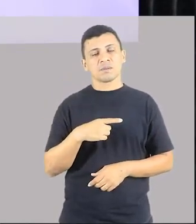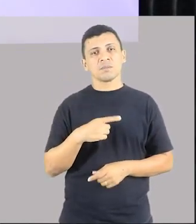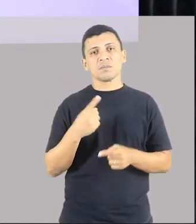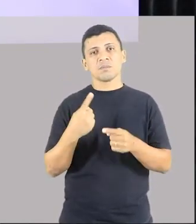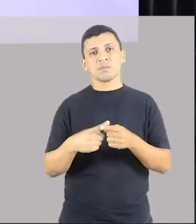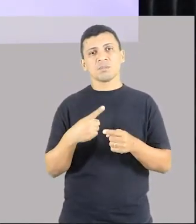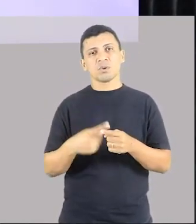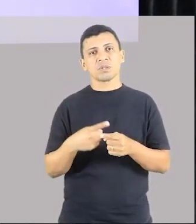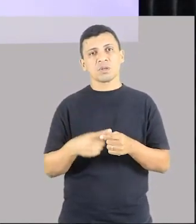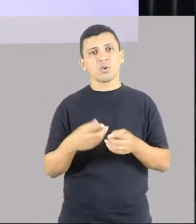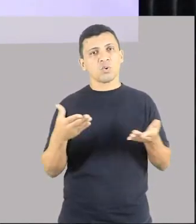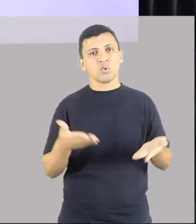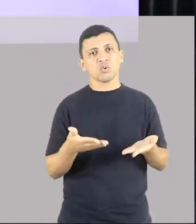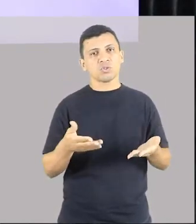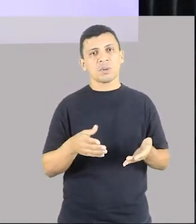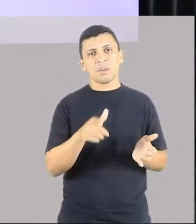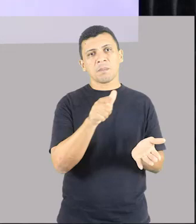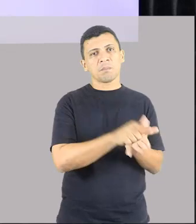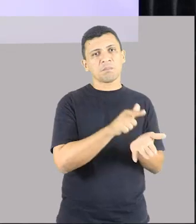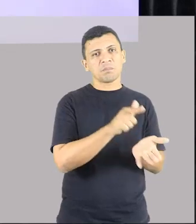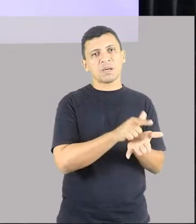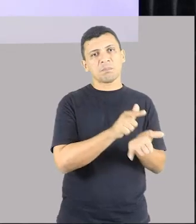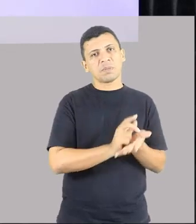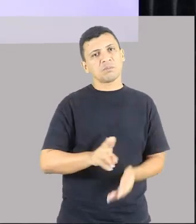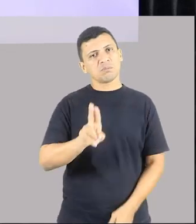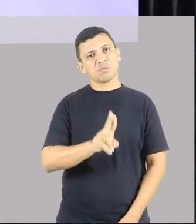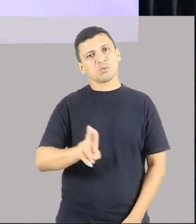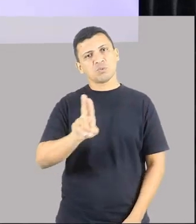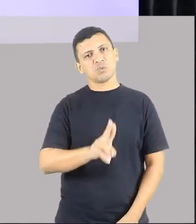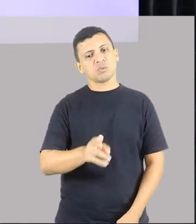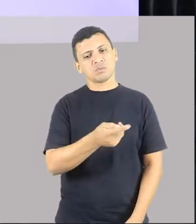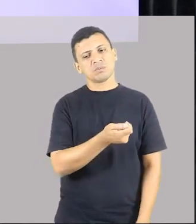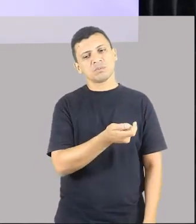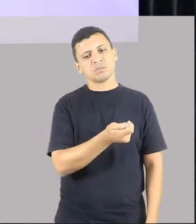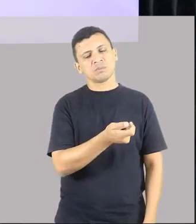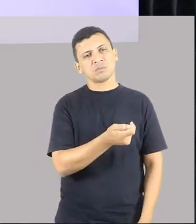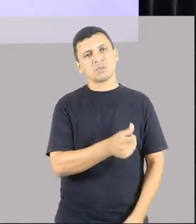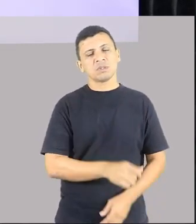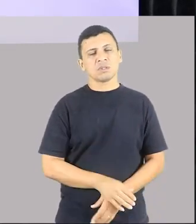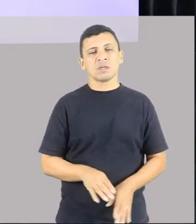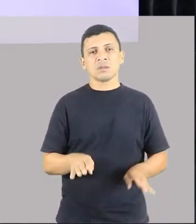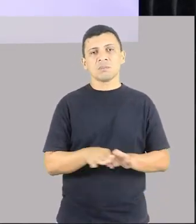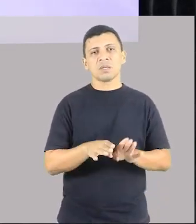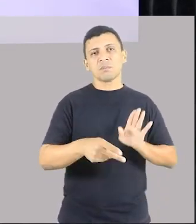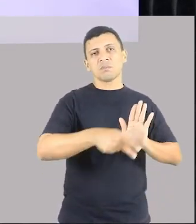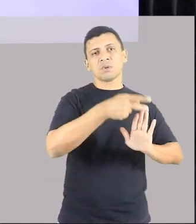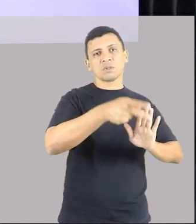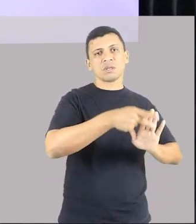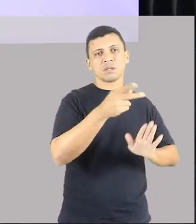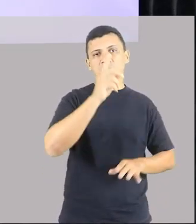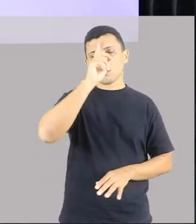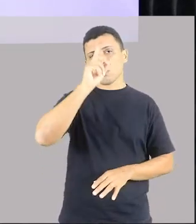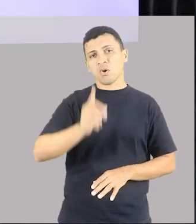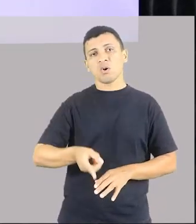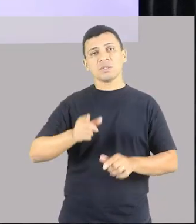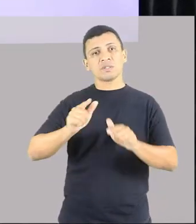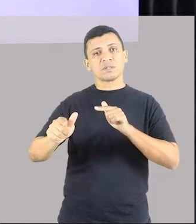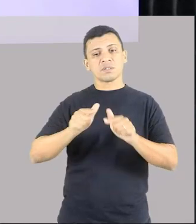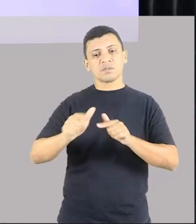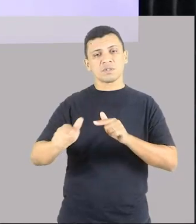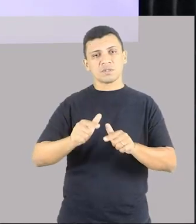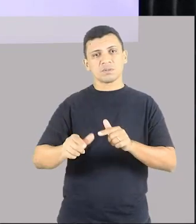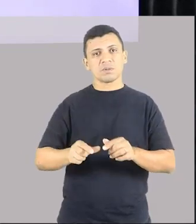hoje não se usa mais tanto papel na administração pública. As portarias, as ordens de serviço,